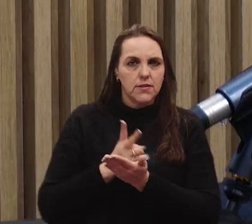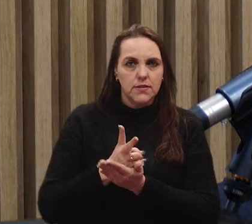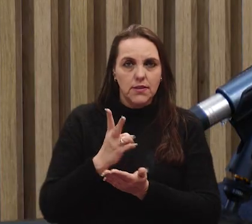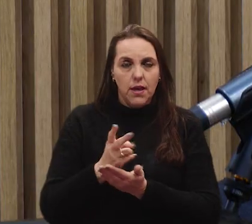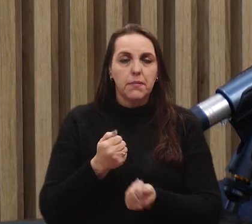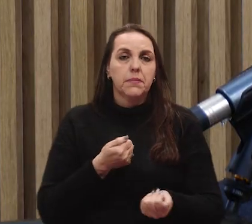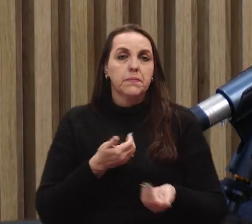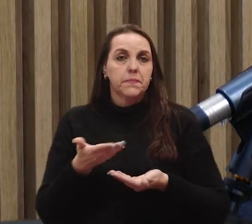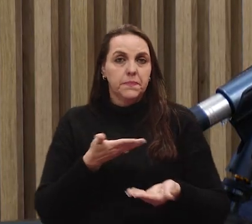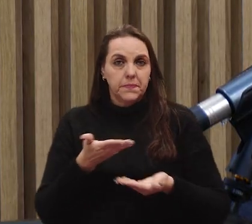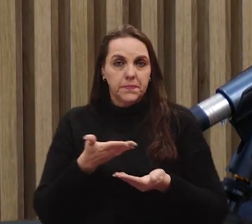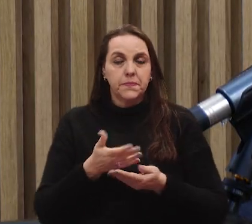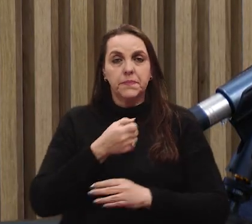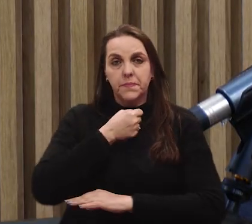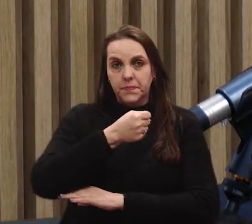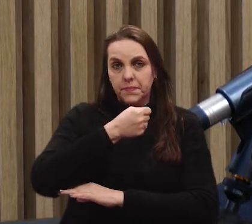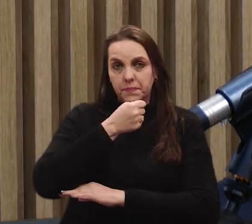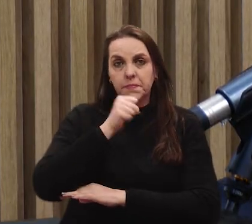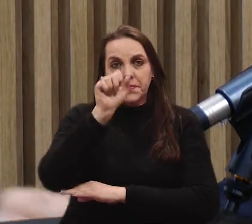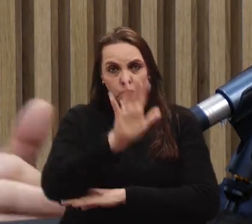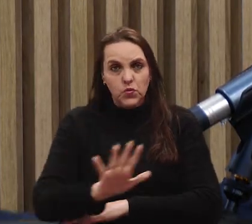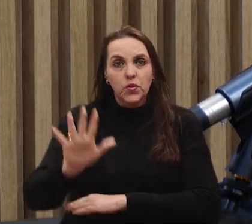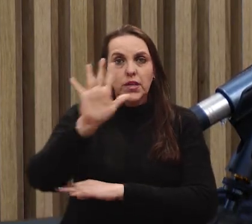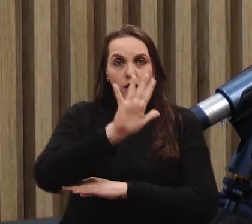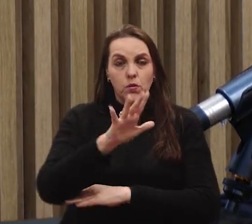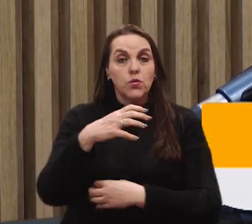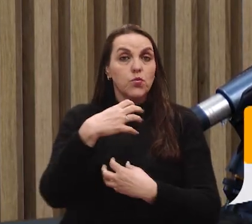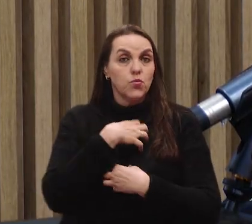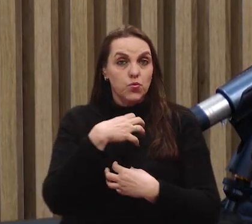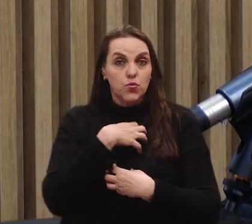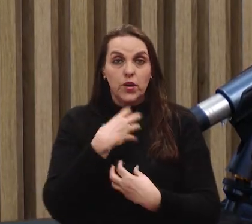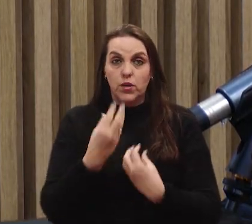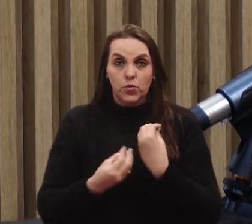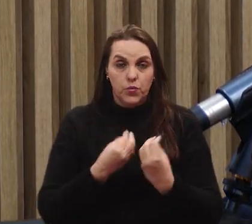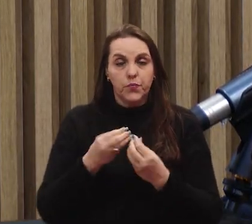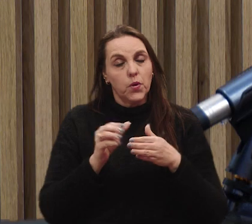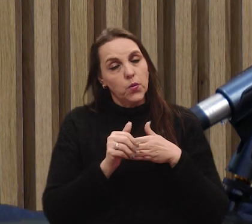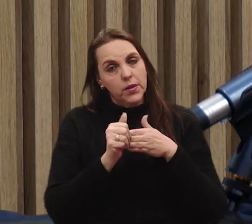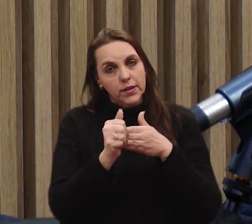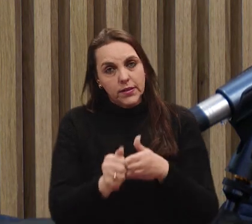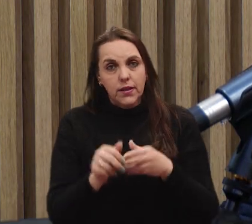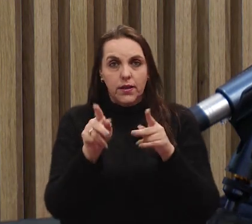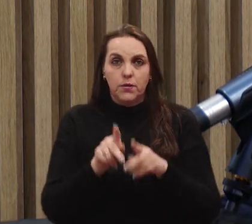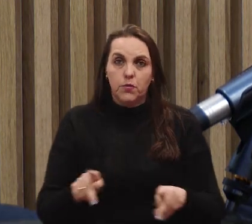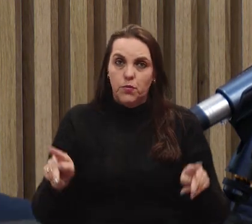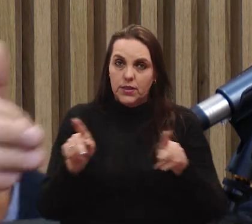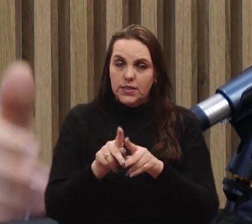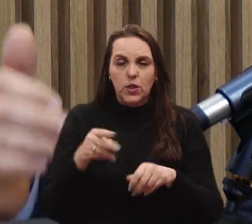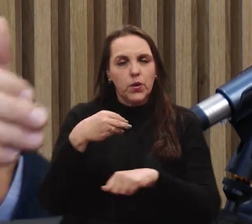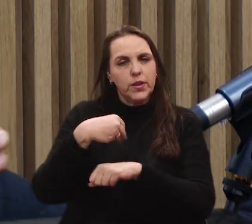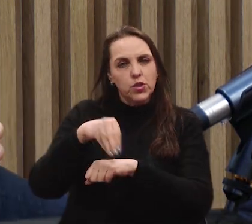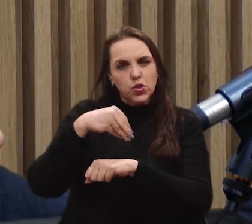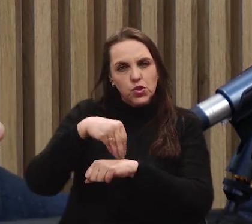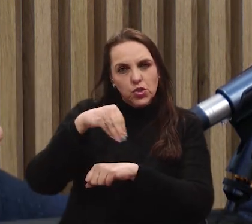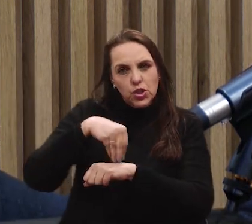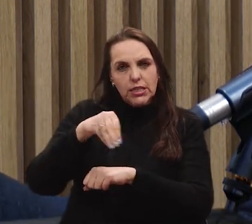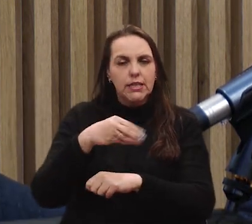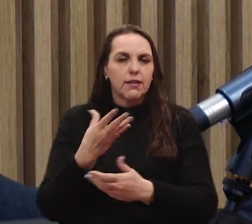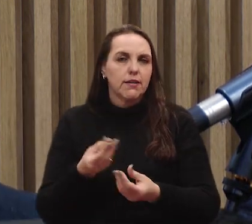sempre atende a imprensa com uma forma geral, porque é uma forma também de orientar a população, dar